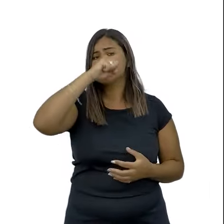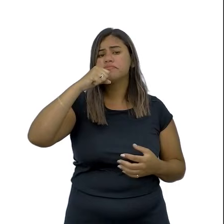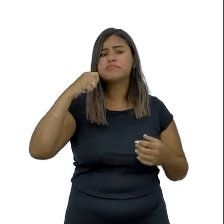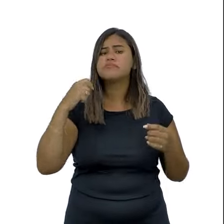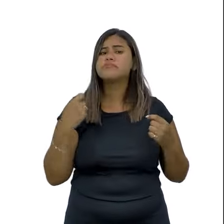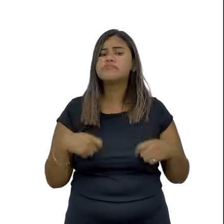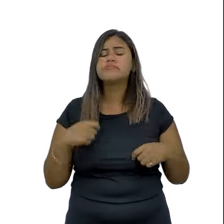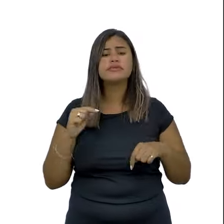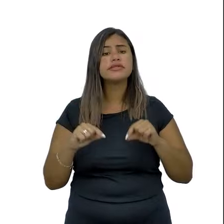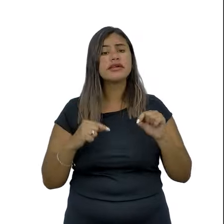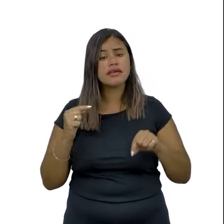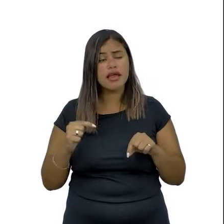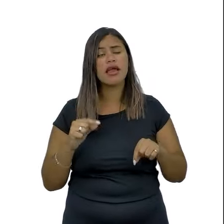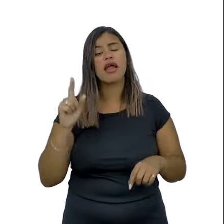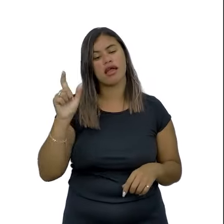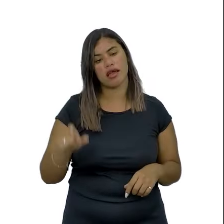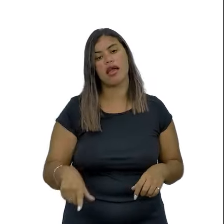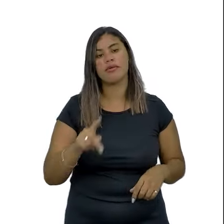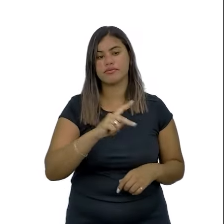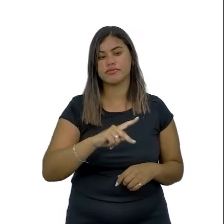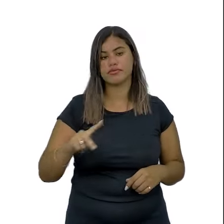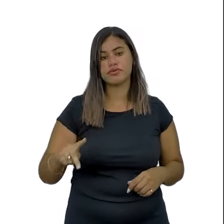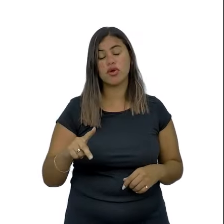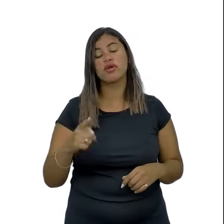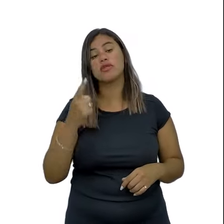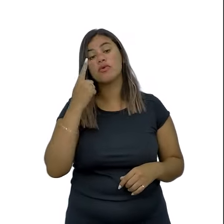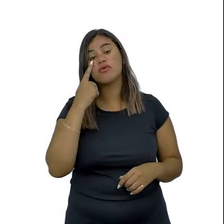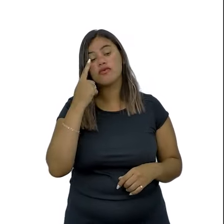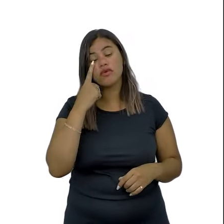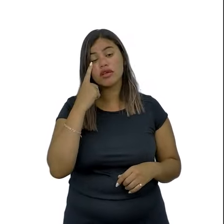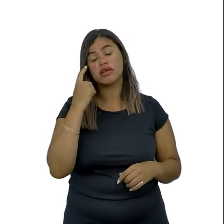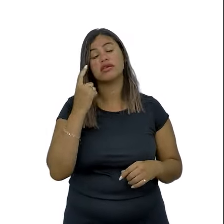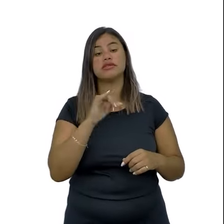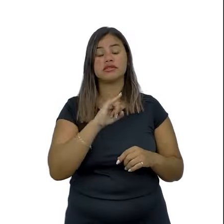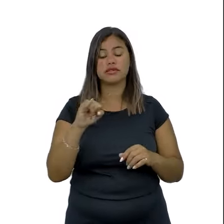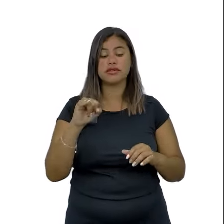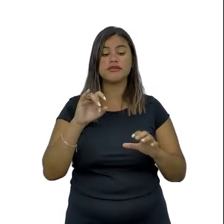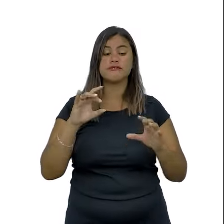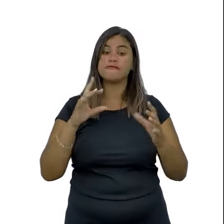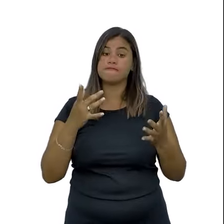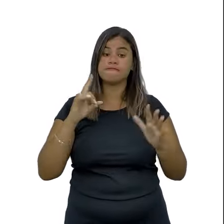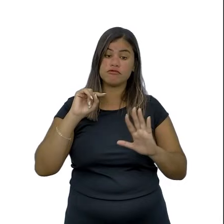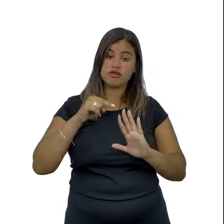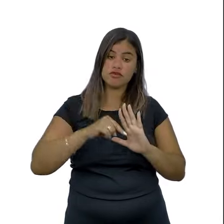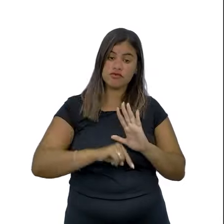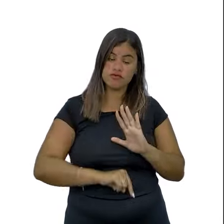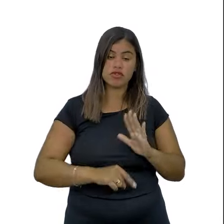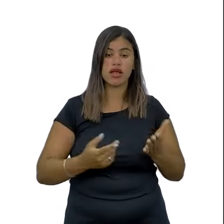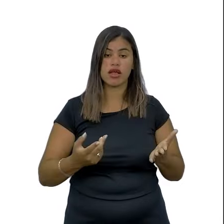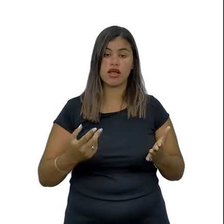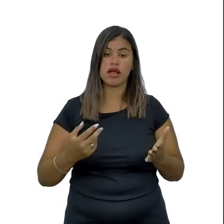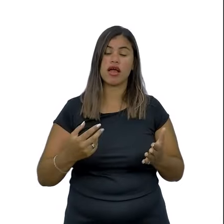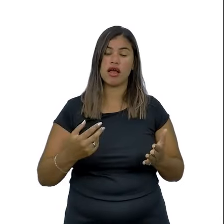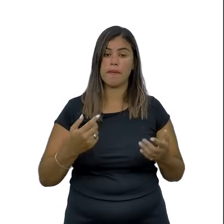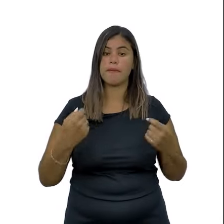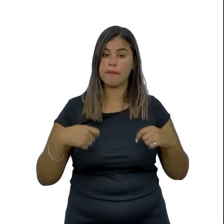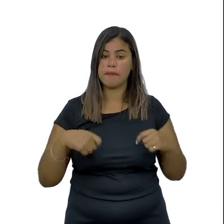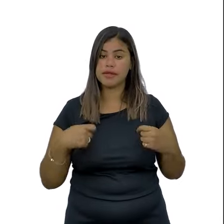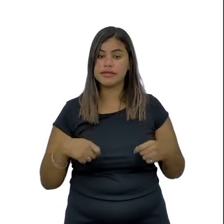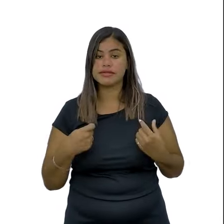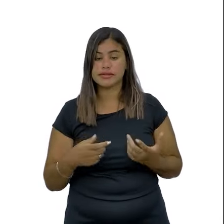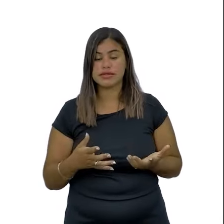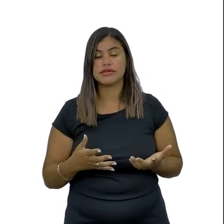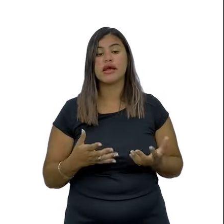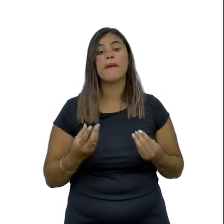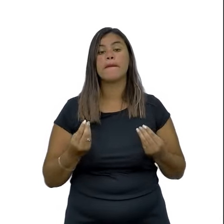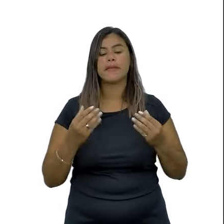professor. Verificar se você, professor, precisa de aprimoramento, de aprofundamento para melhorar a